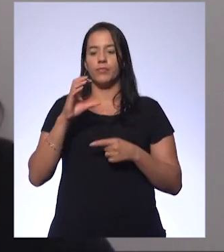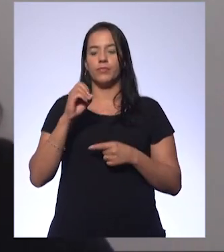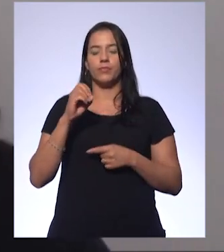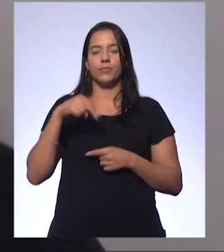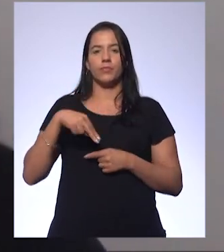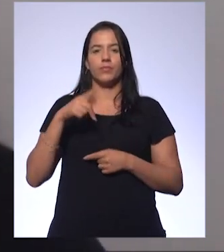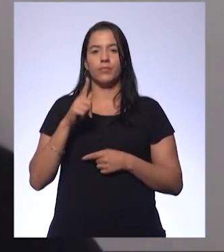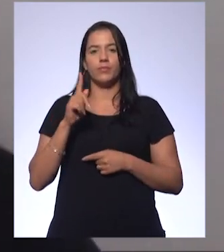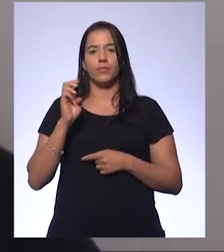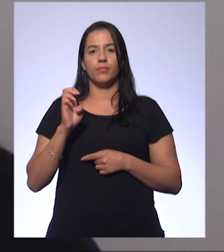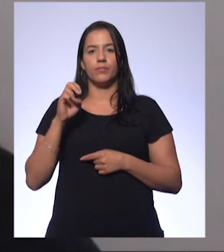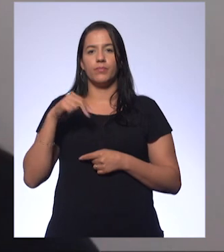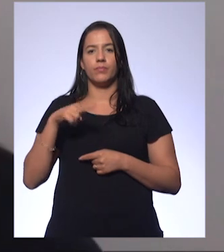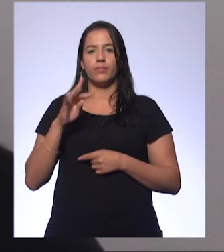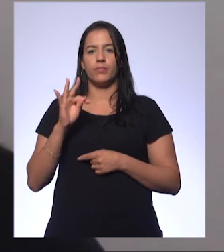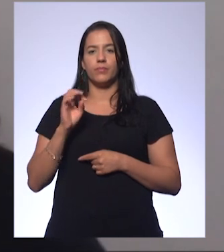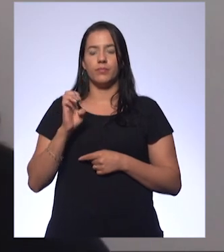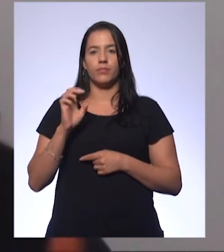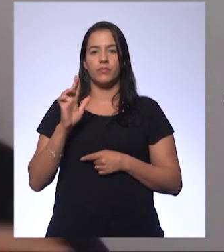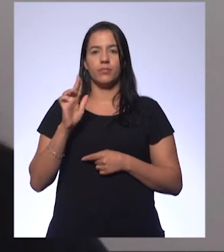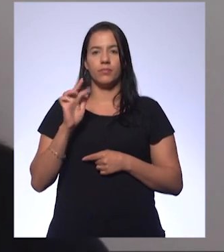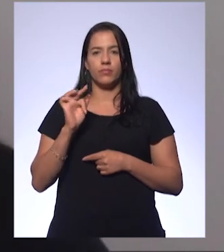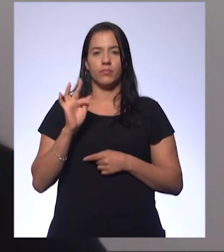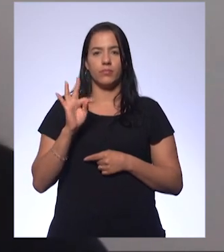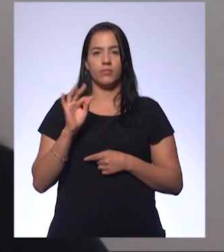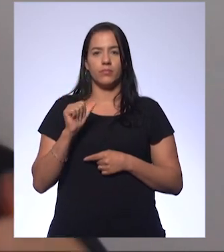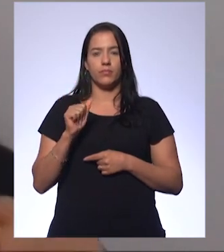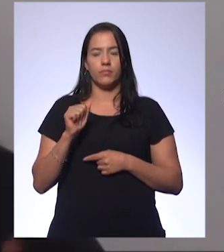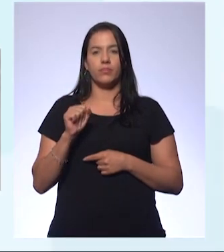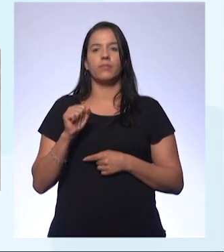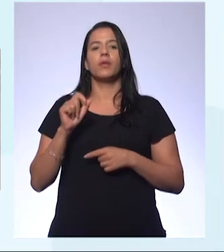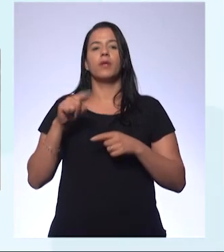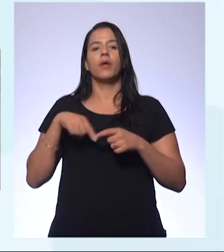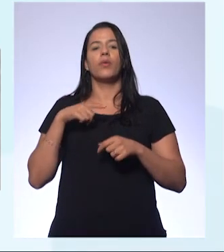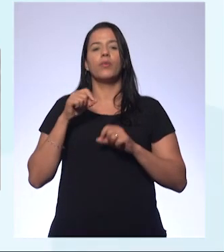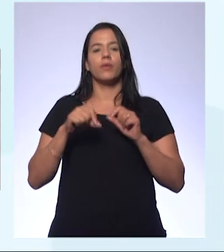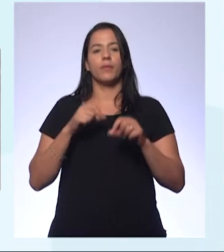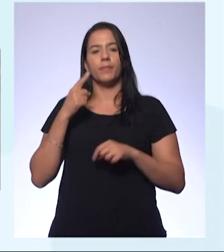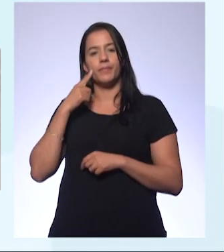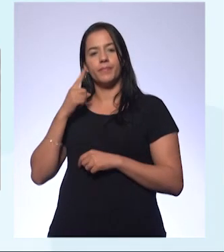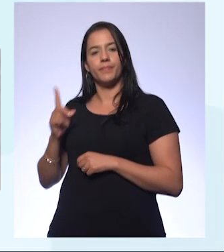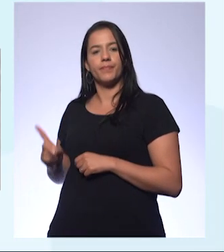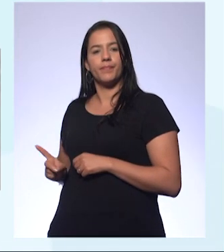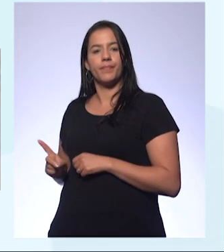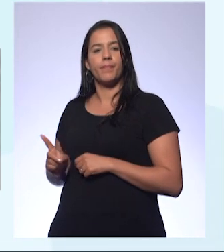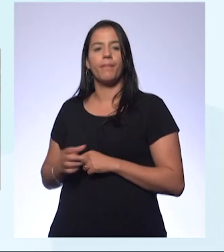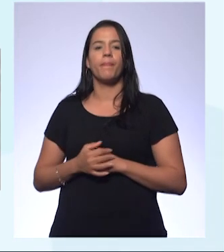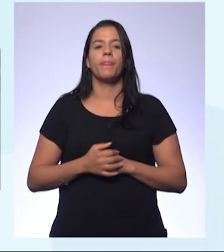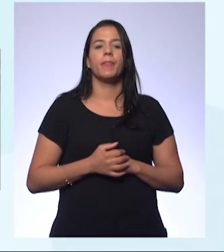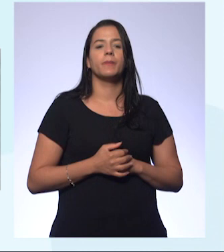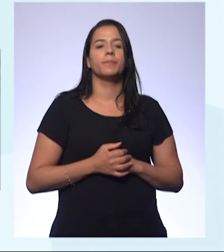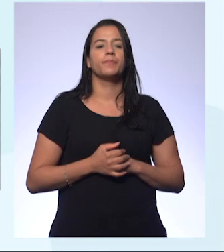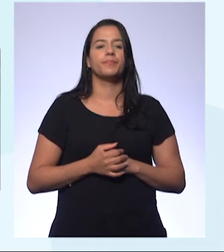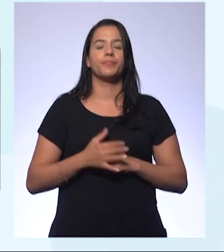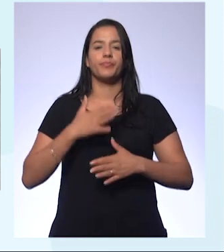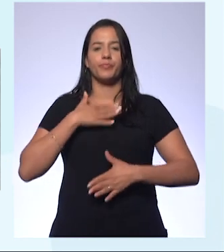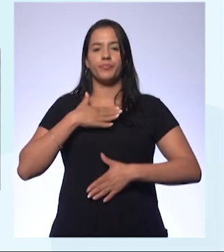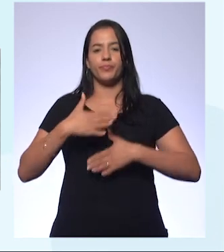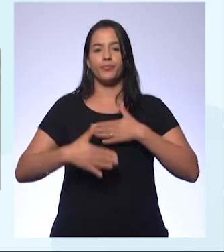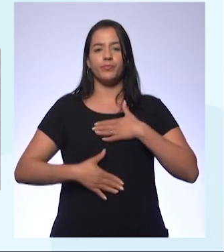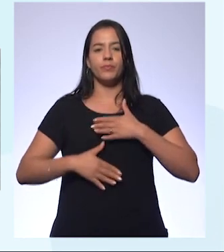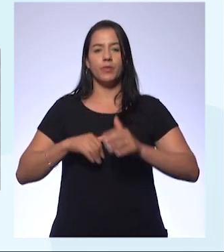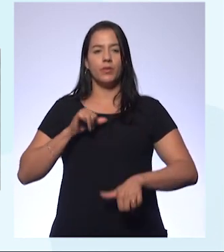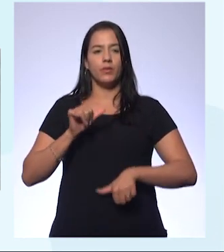tá? As características congênitas são aquelas alterações, tanto na função quanto